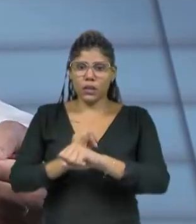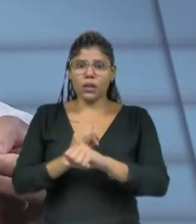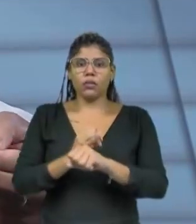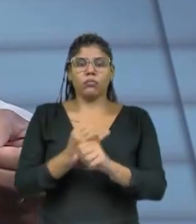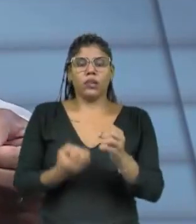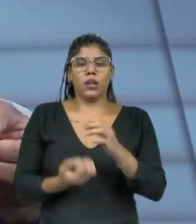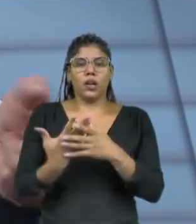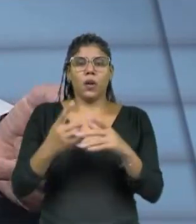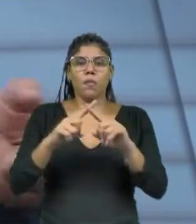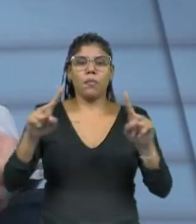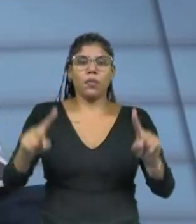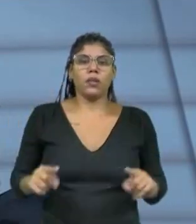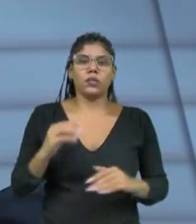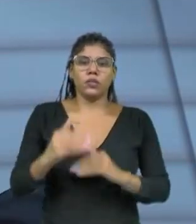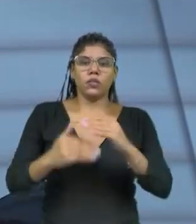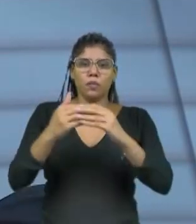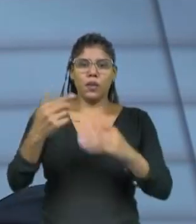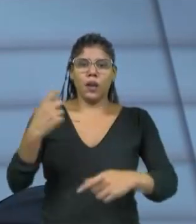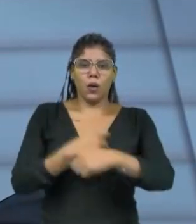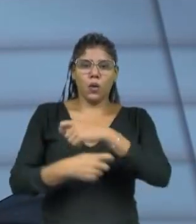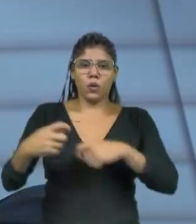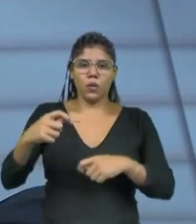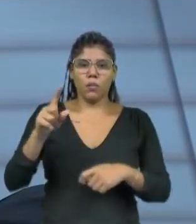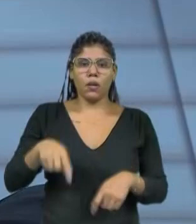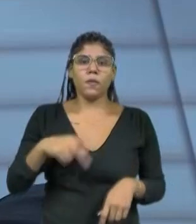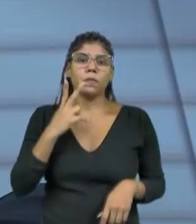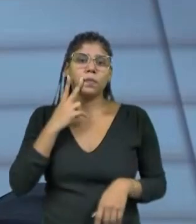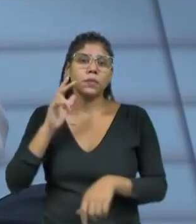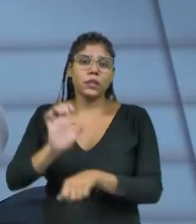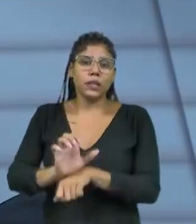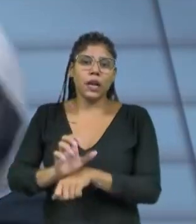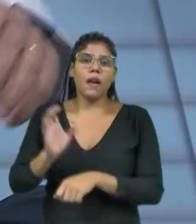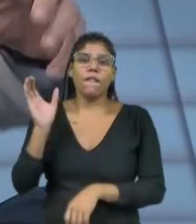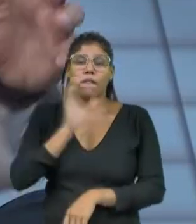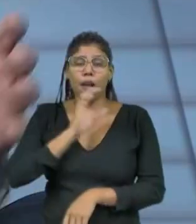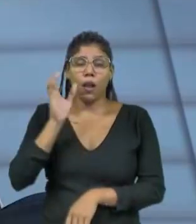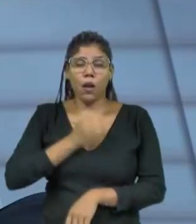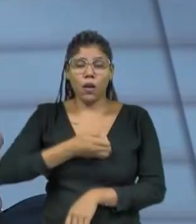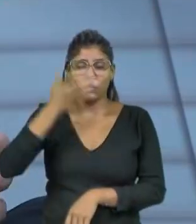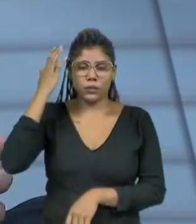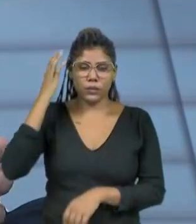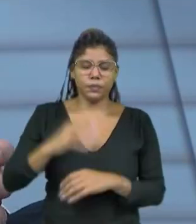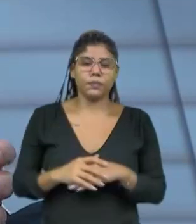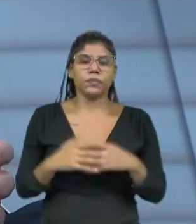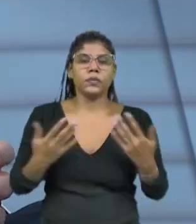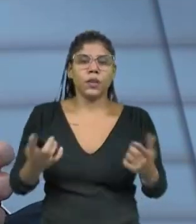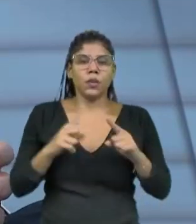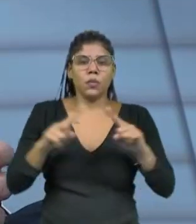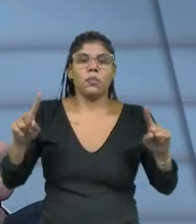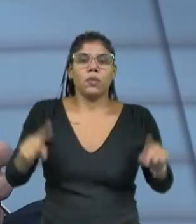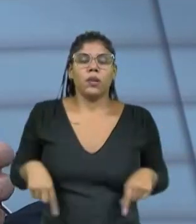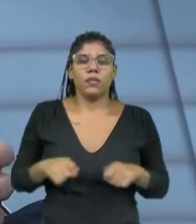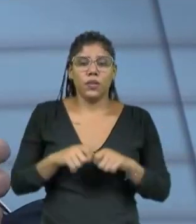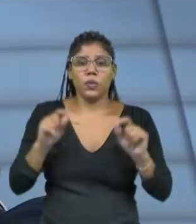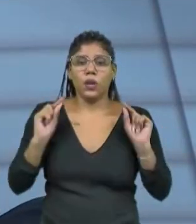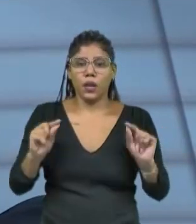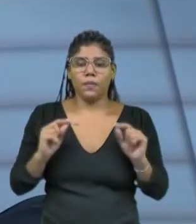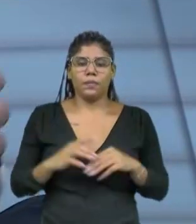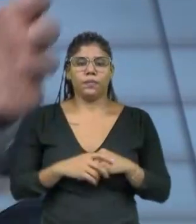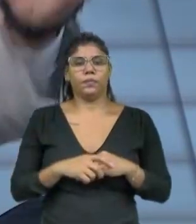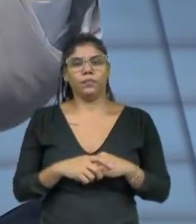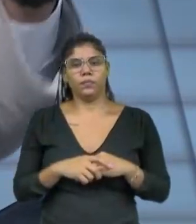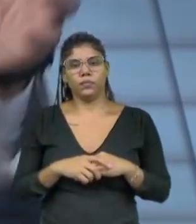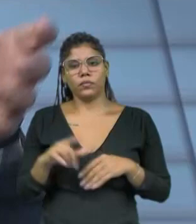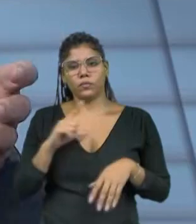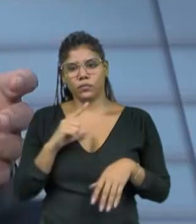econômico, que o Maia deve ter falado aqui, do Ceará Veloz. Falou. E aí, esse plano, o que ele fez? Ele pegou